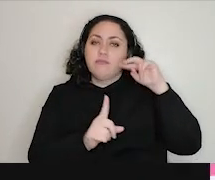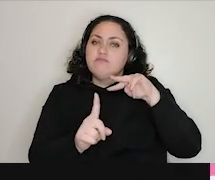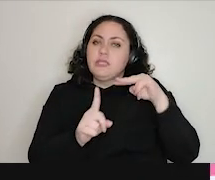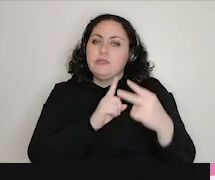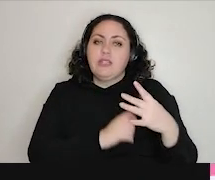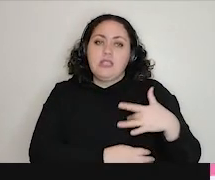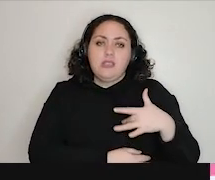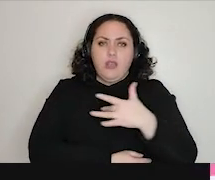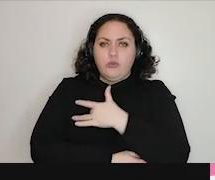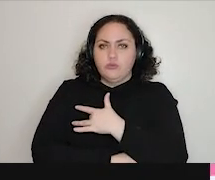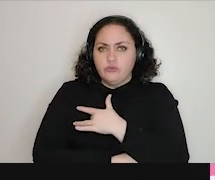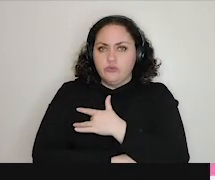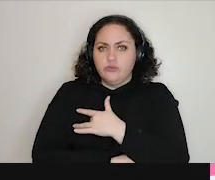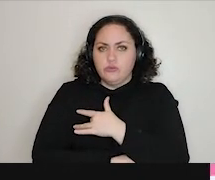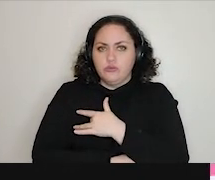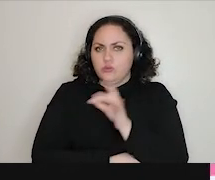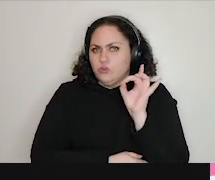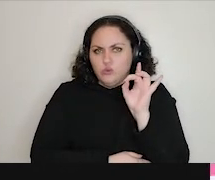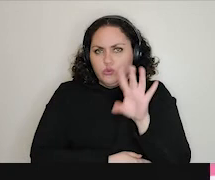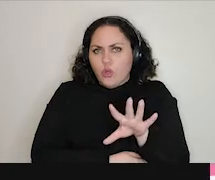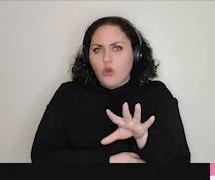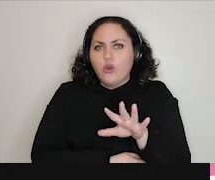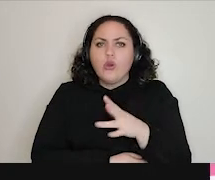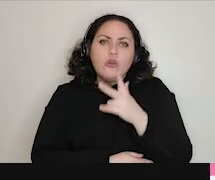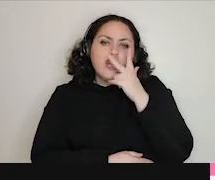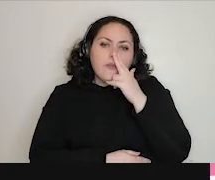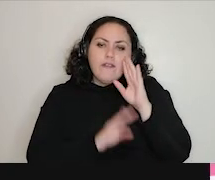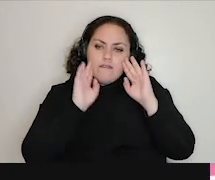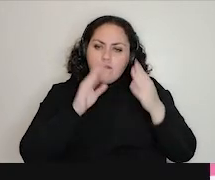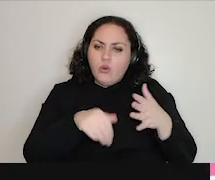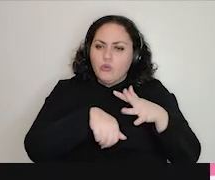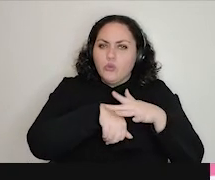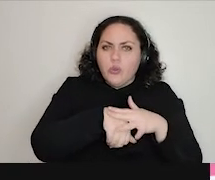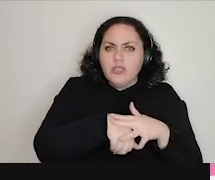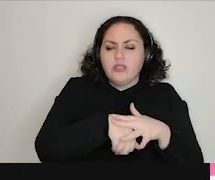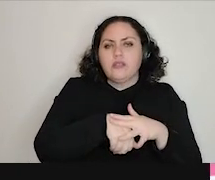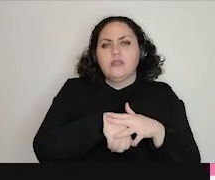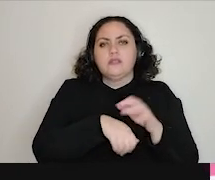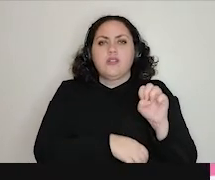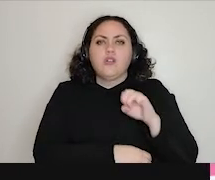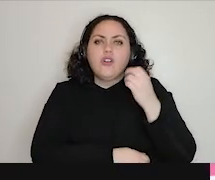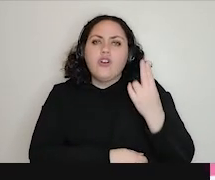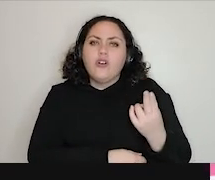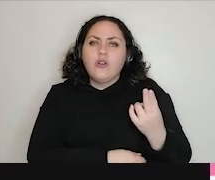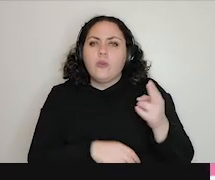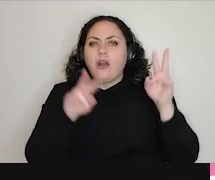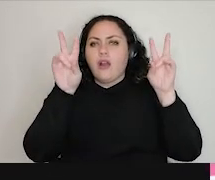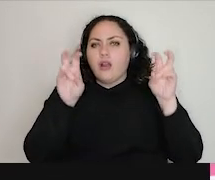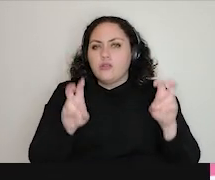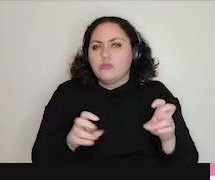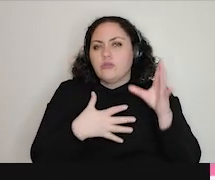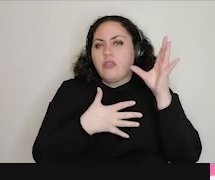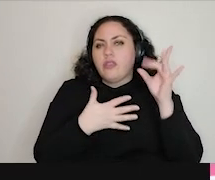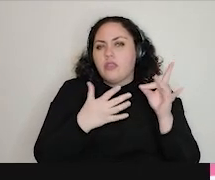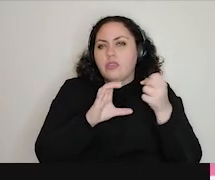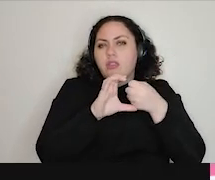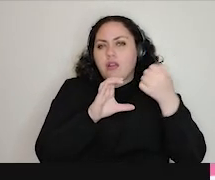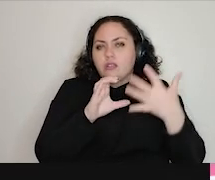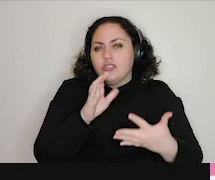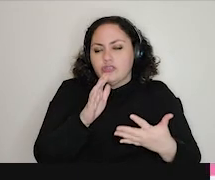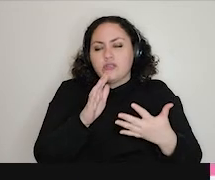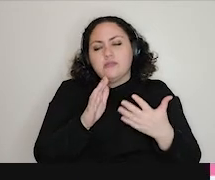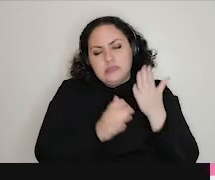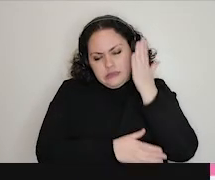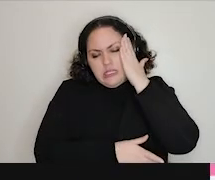saúde que seja para além daquela questão do manejo da doença, do manejo das questões mais